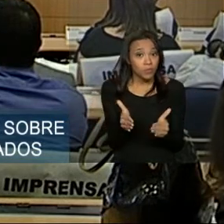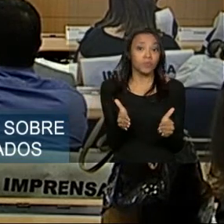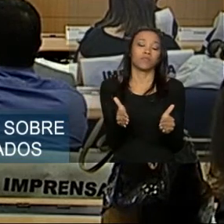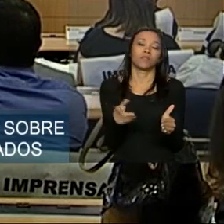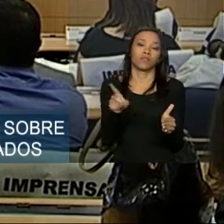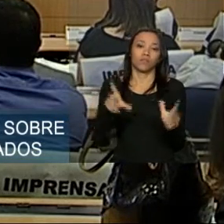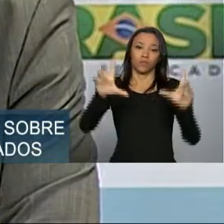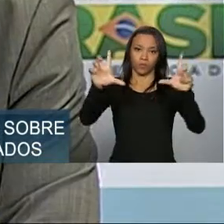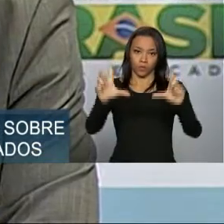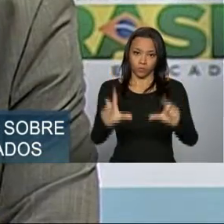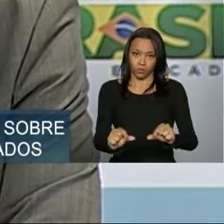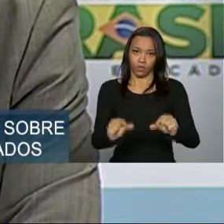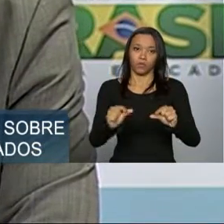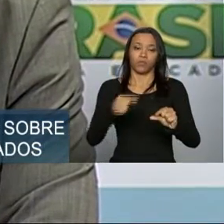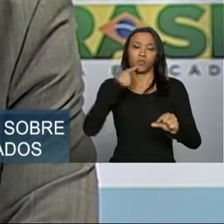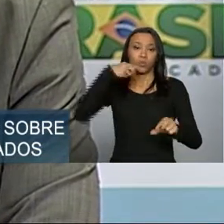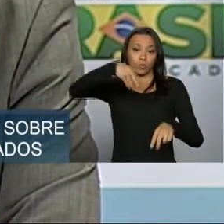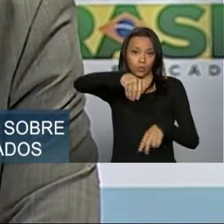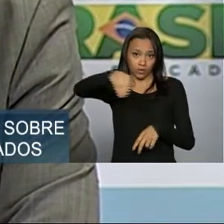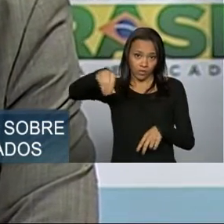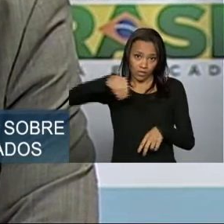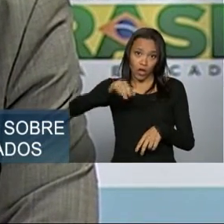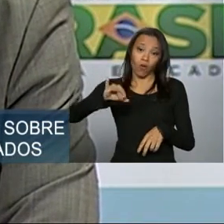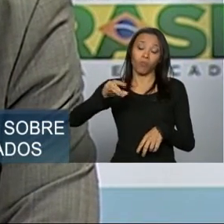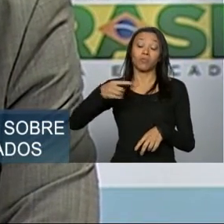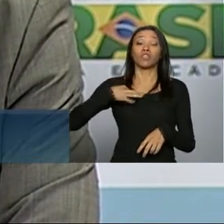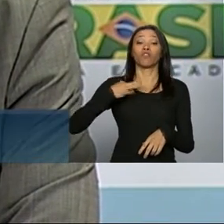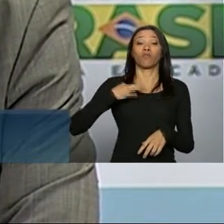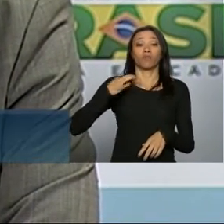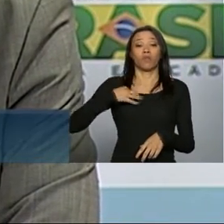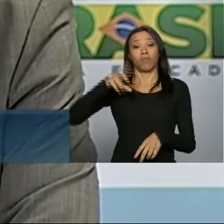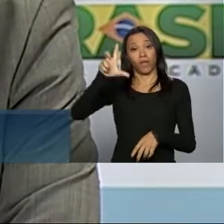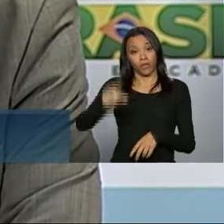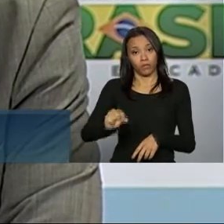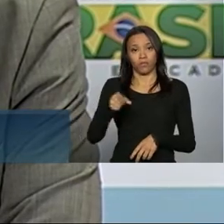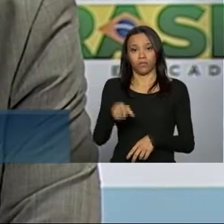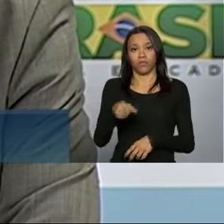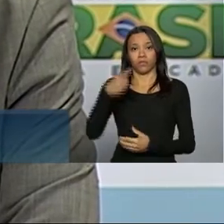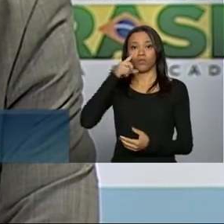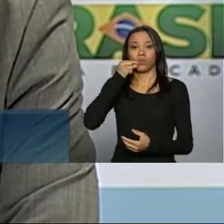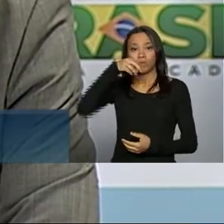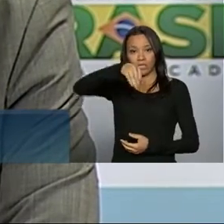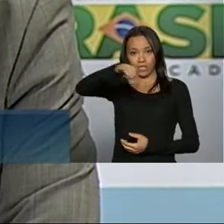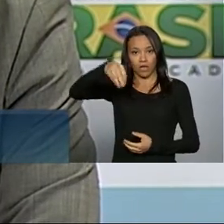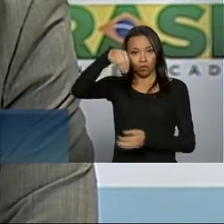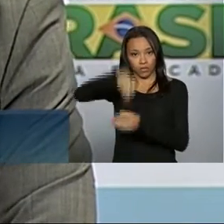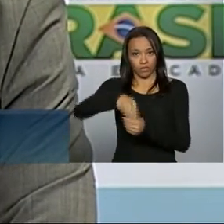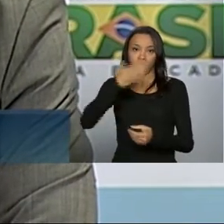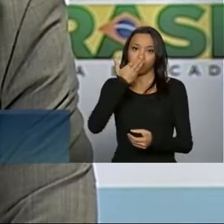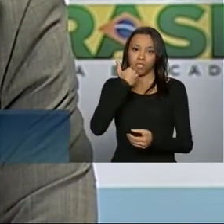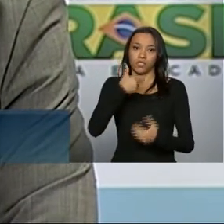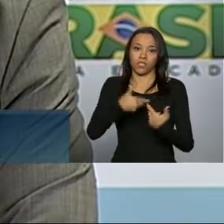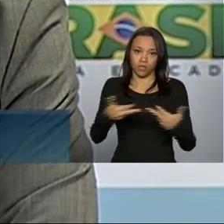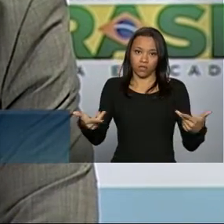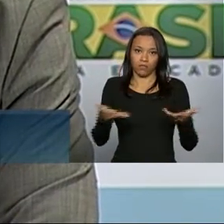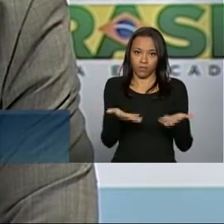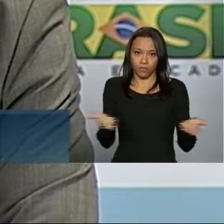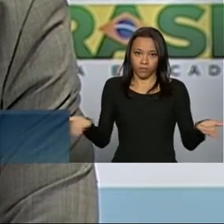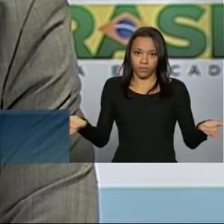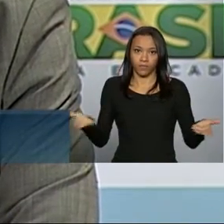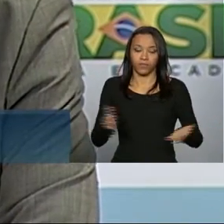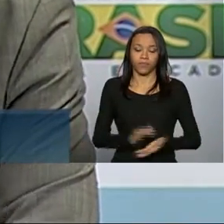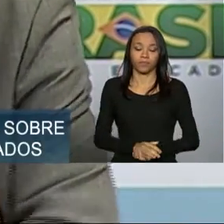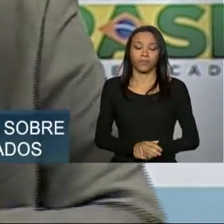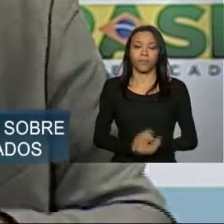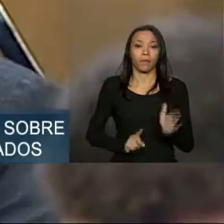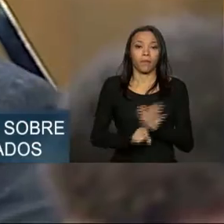indústria de alimentos dentro desse pacto de redução voluntária do sal. Mais alguma pergunta? Sim. Pois não. Natália,